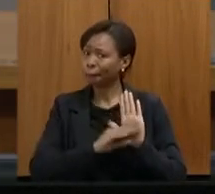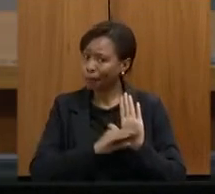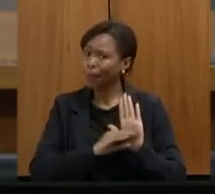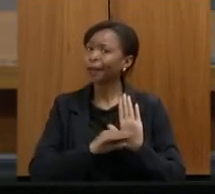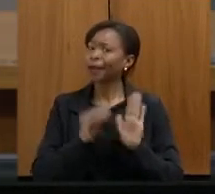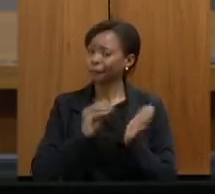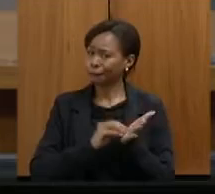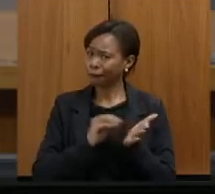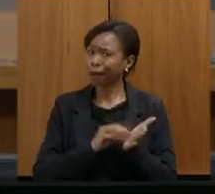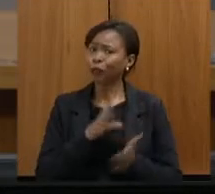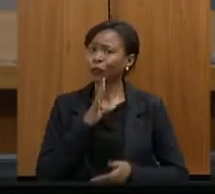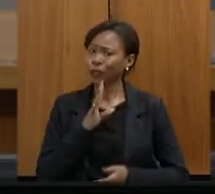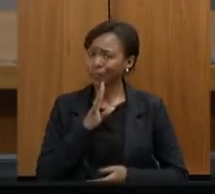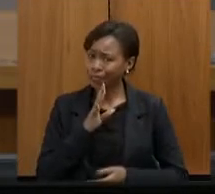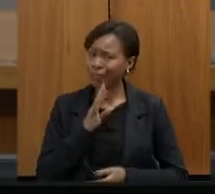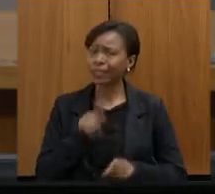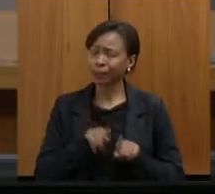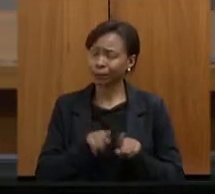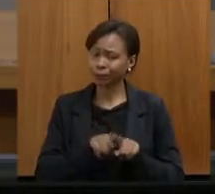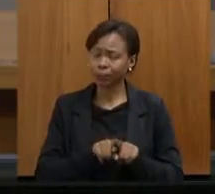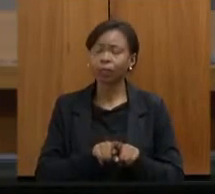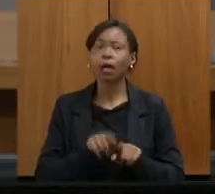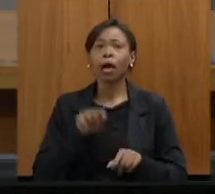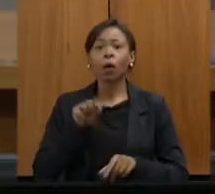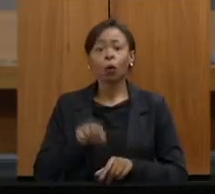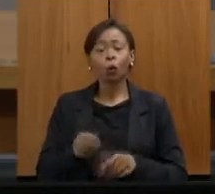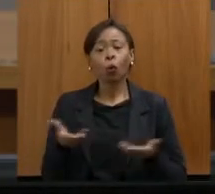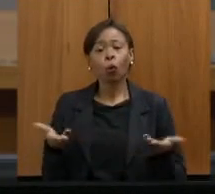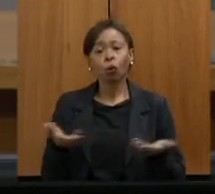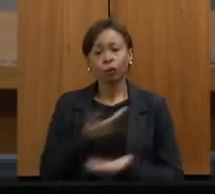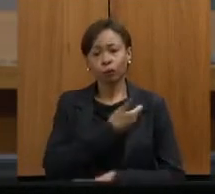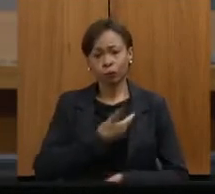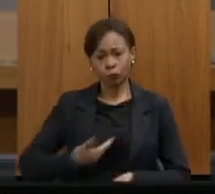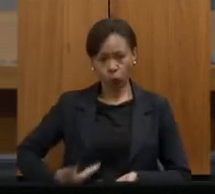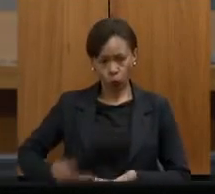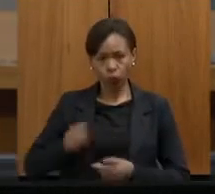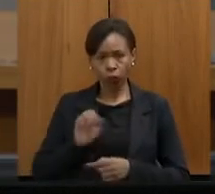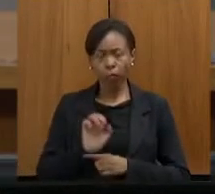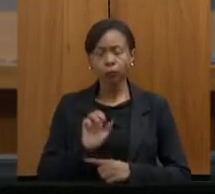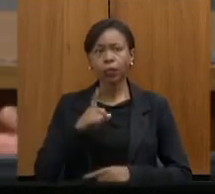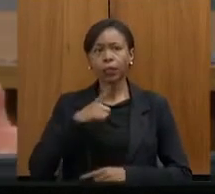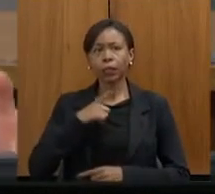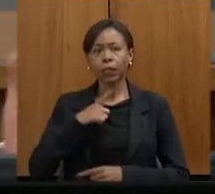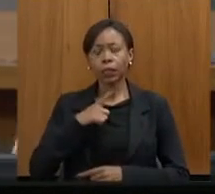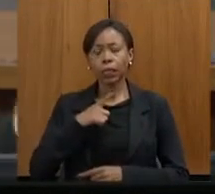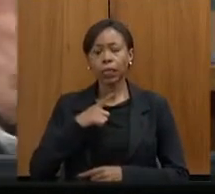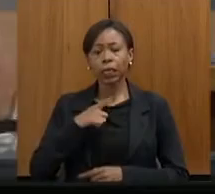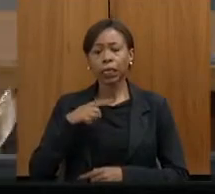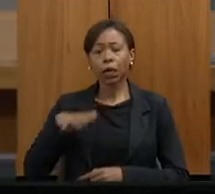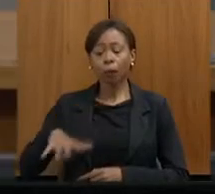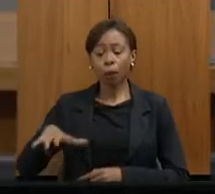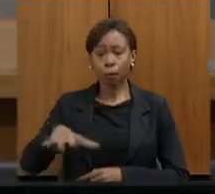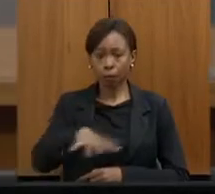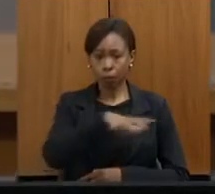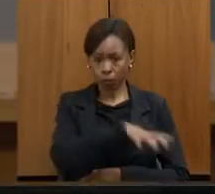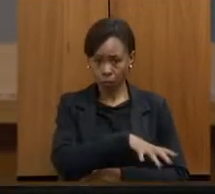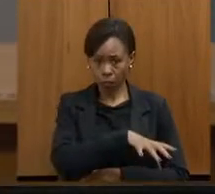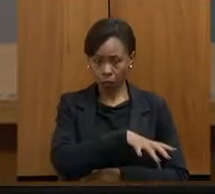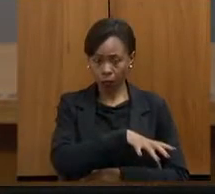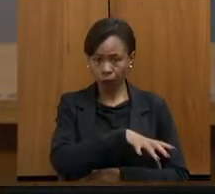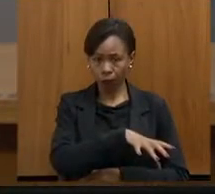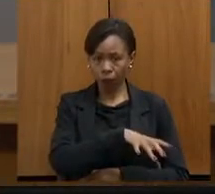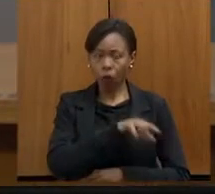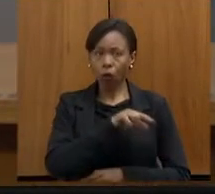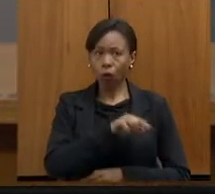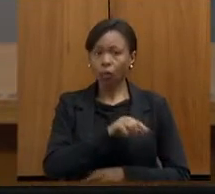equipe municipal. A gente, hoje, no Estado, tem três áreas diferentes. A Secretaria de